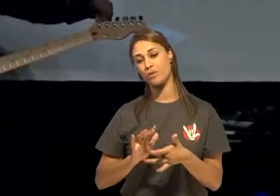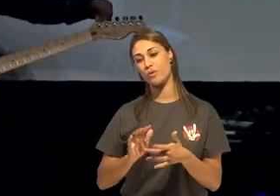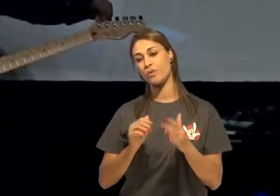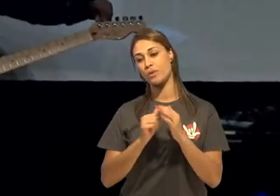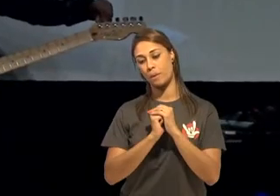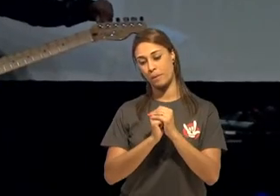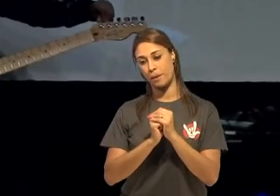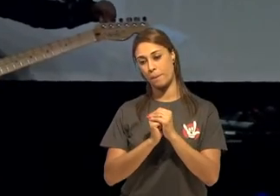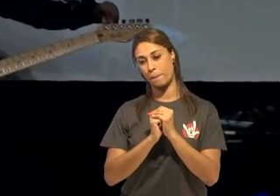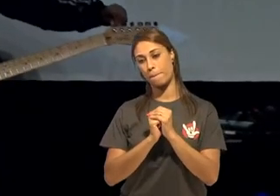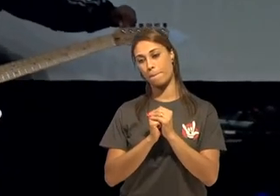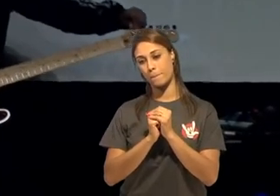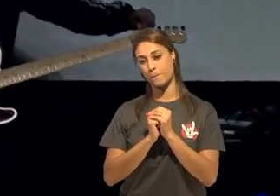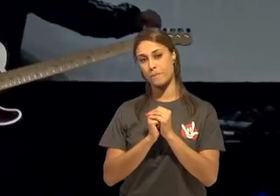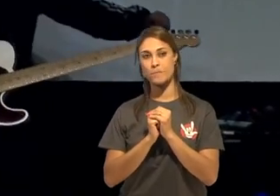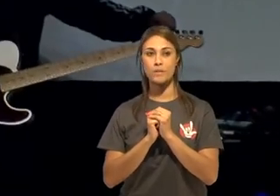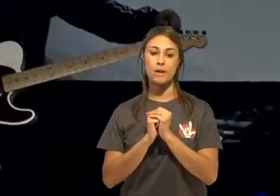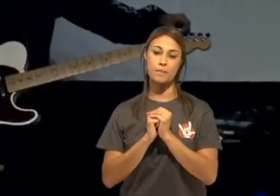e amém.